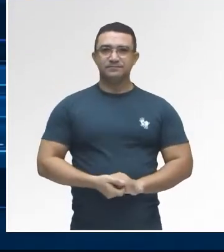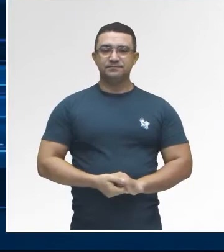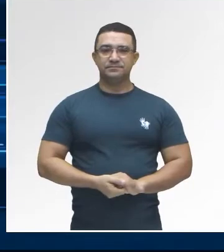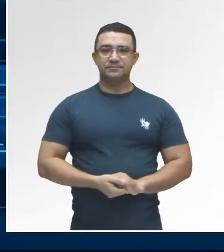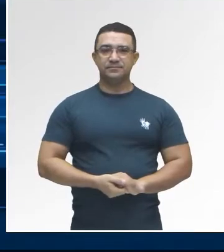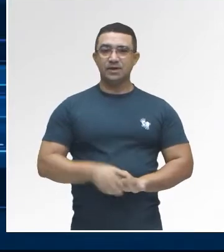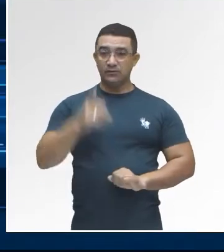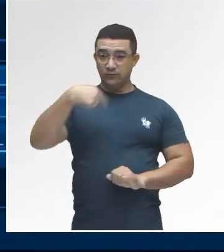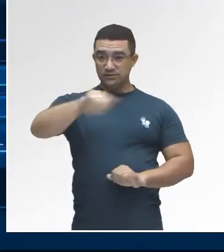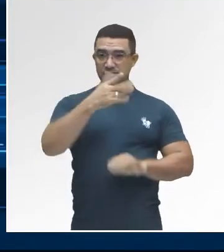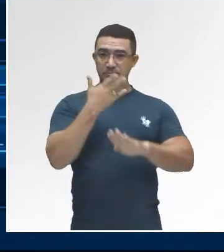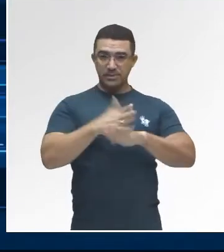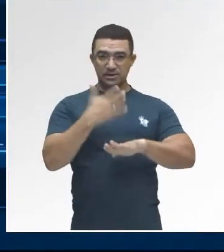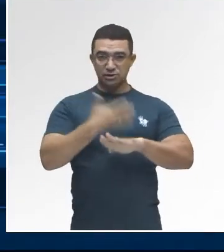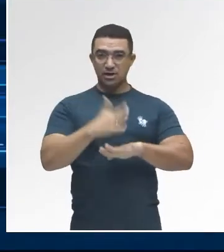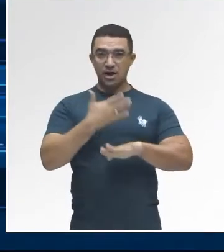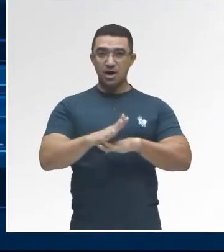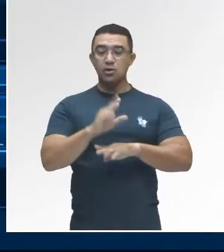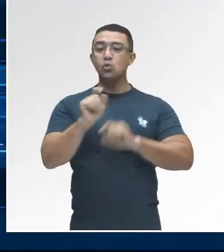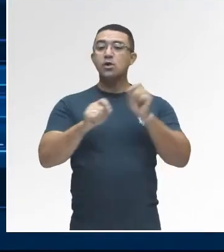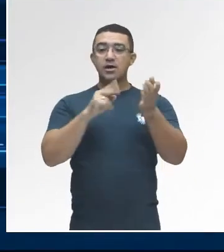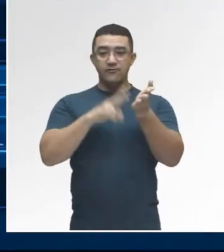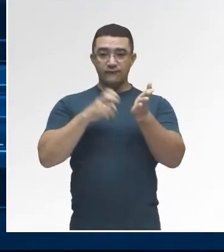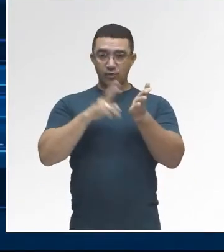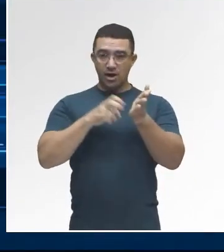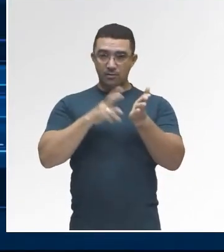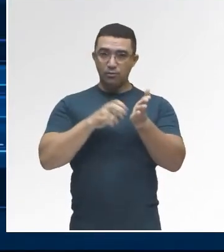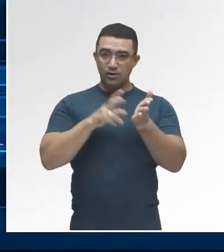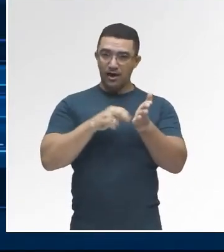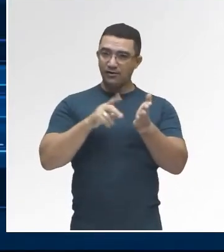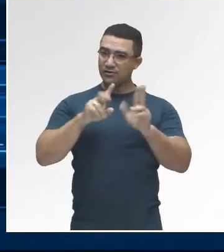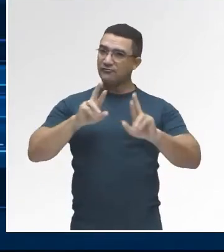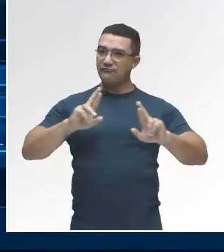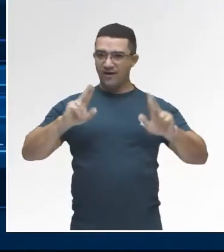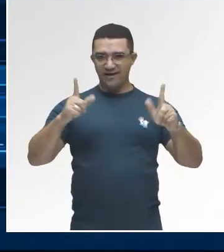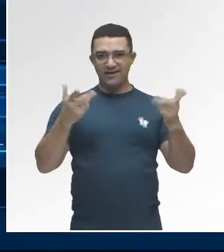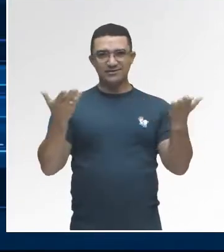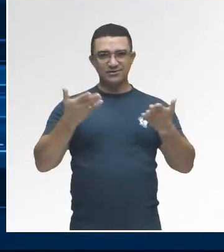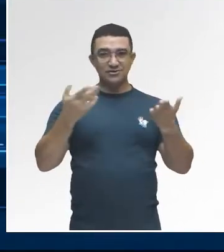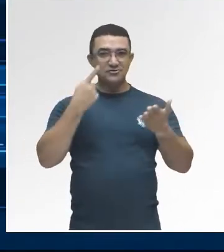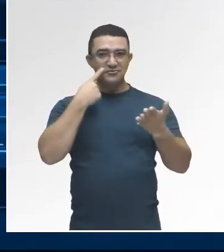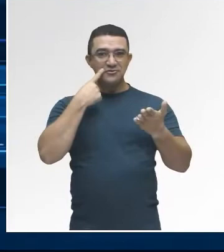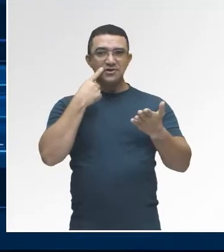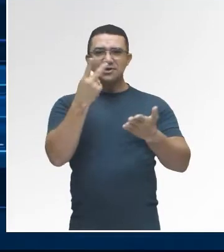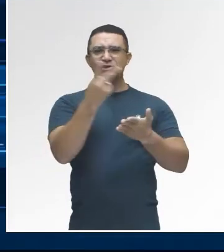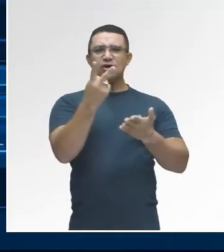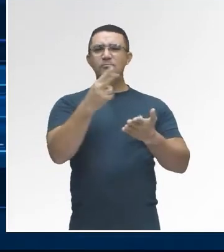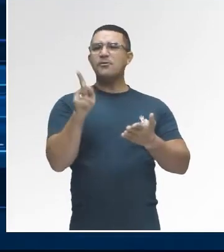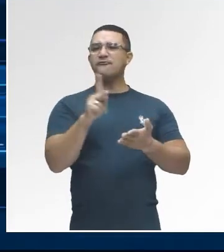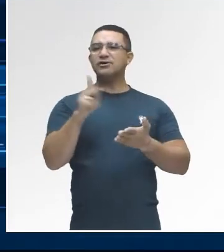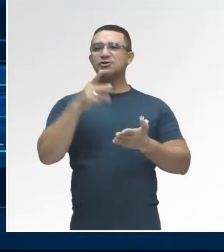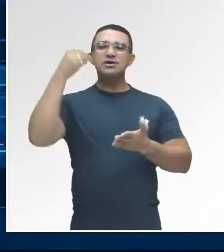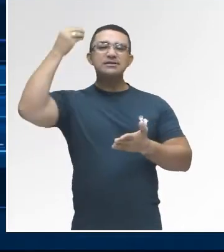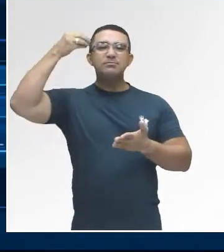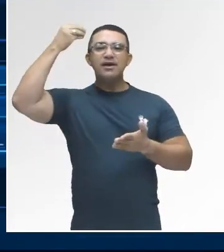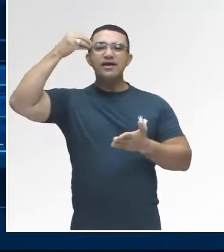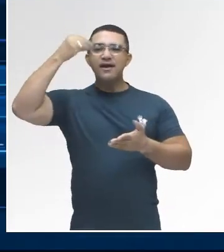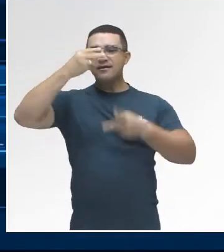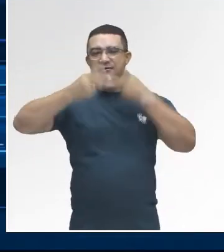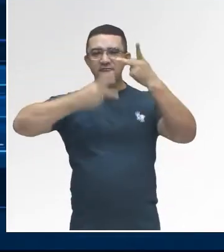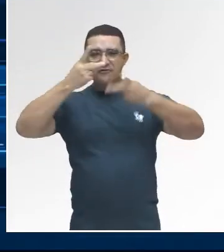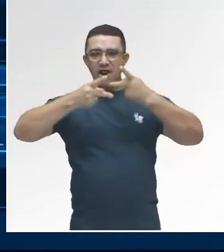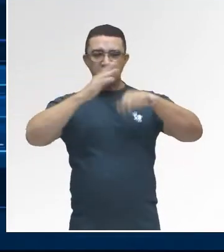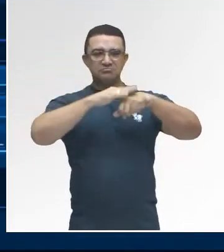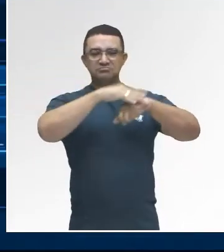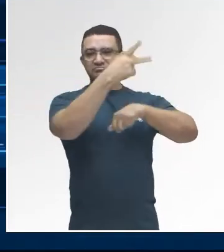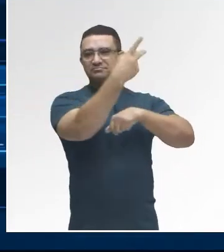Vocês praticaram hoje, né, os vocabulários de uma maneira bem diferente, né, com os nossos 2 colegas aí contando um pouco sobre as experiências deles,